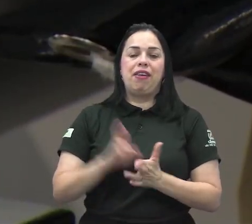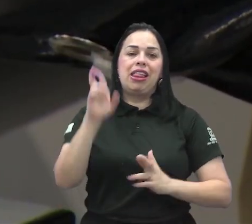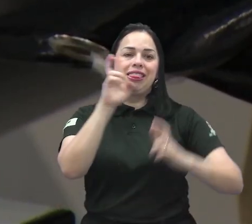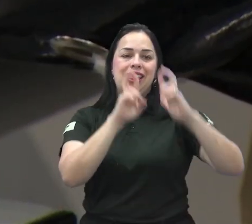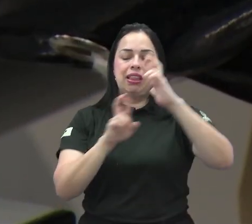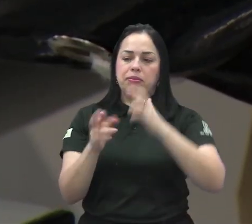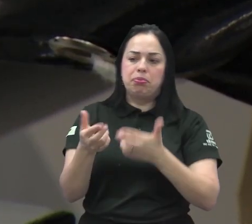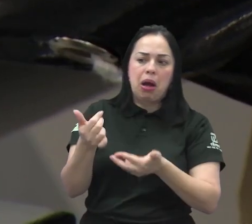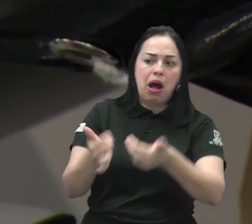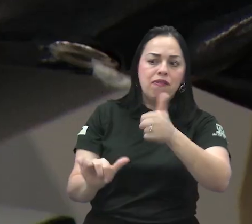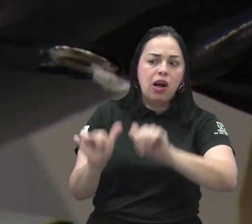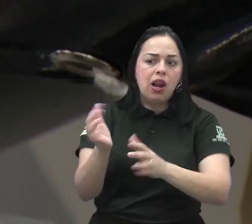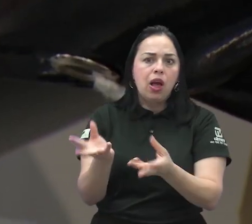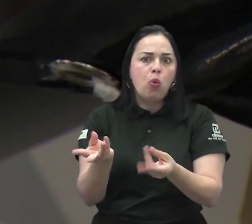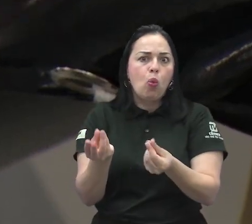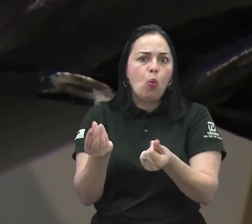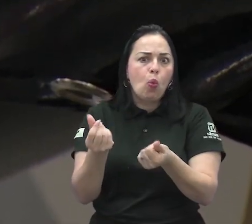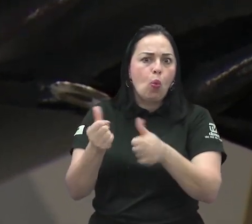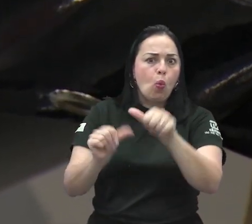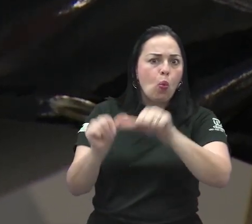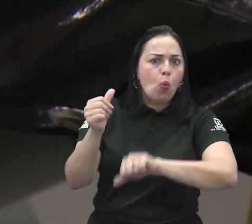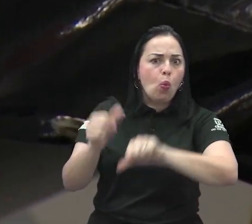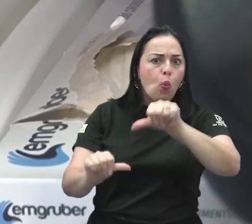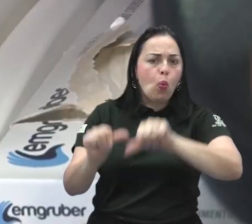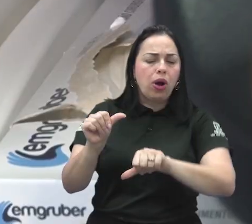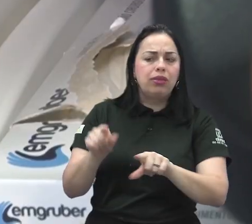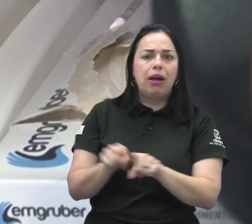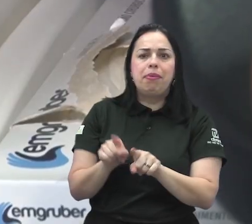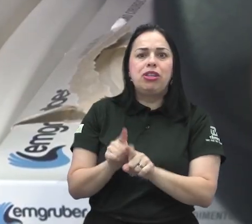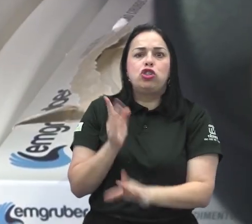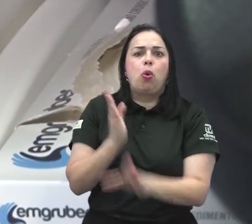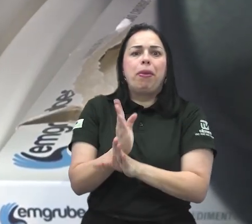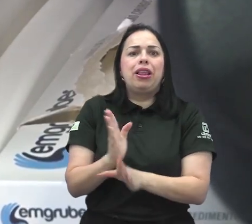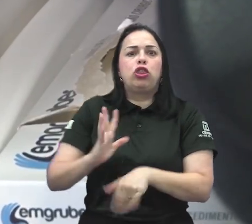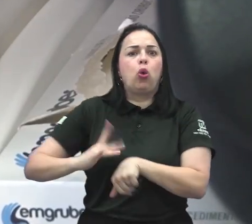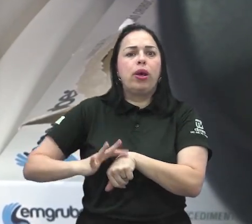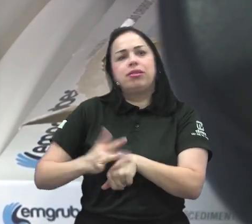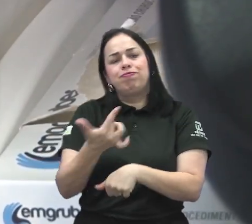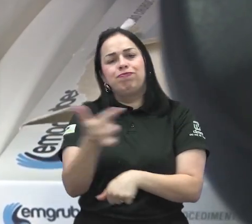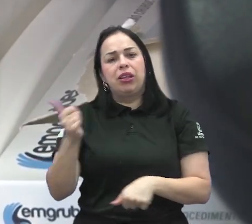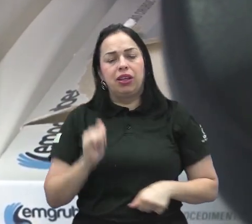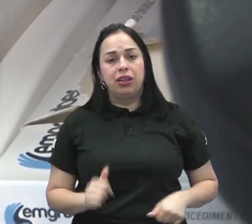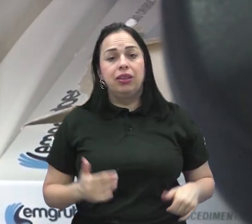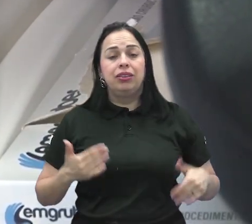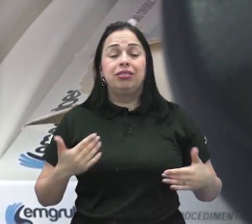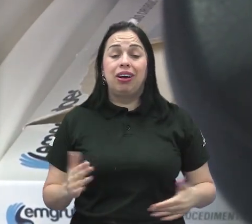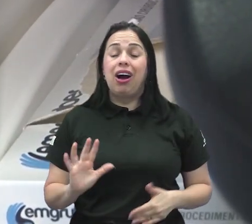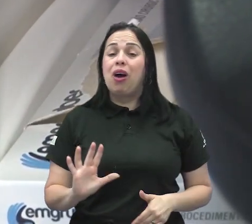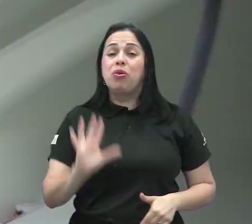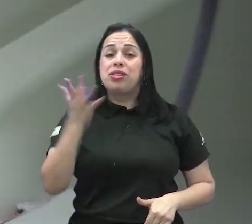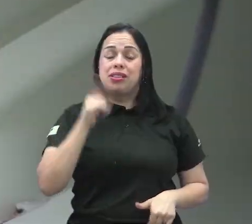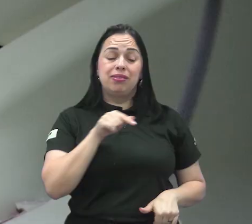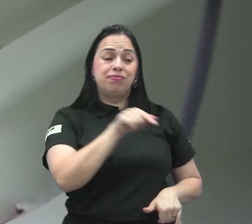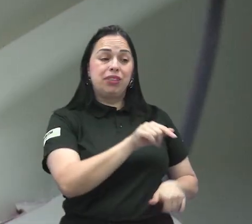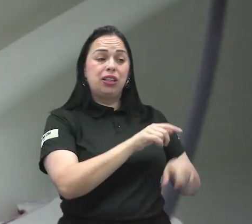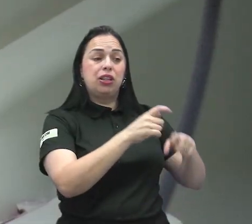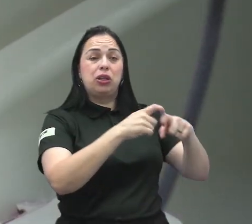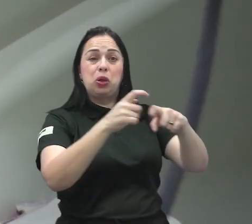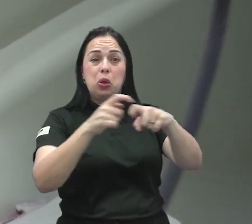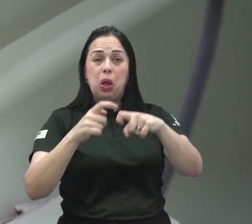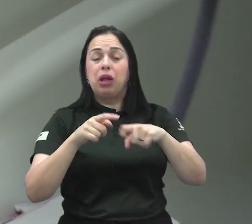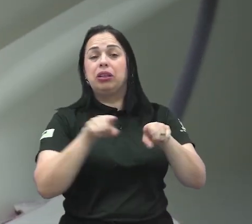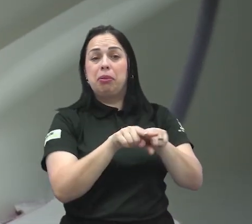de fiscalização da qualidade do sangue coletado e da detecção de doenças. O resultado? Milhares